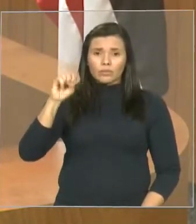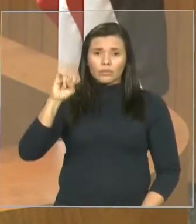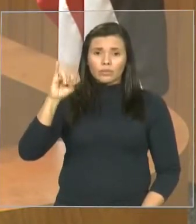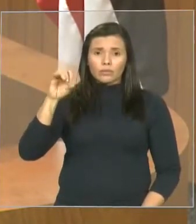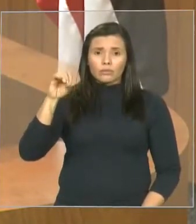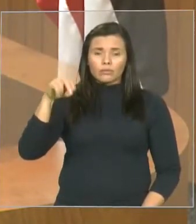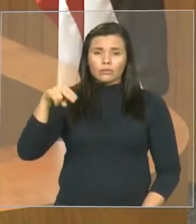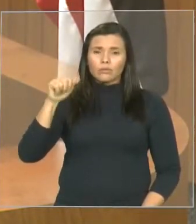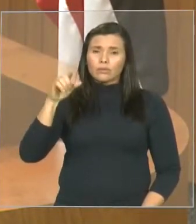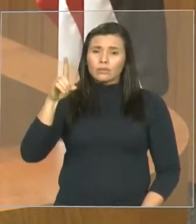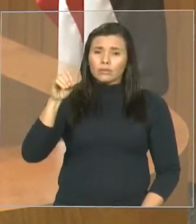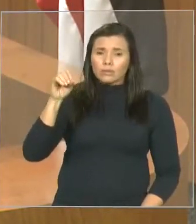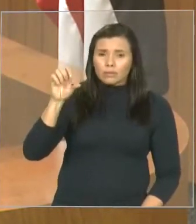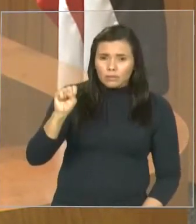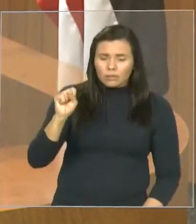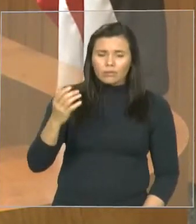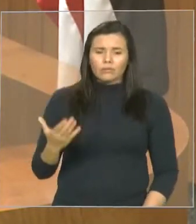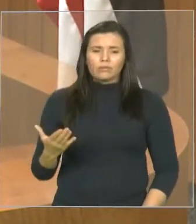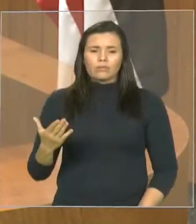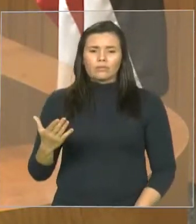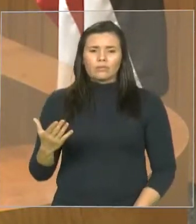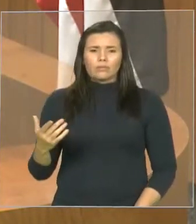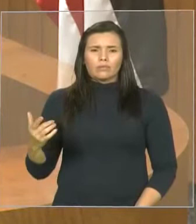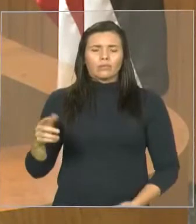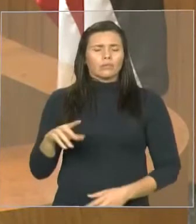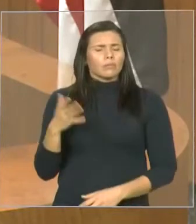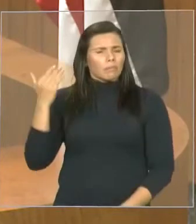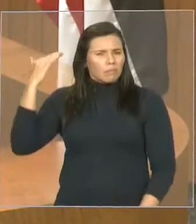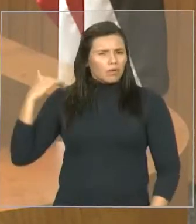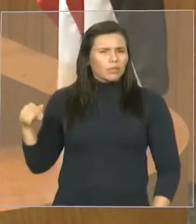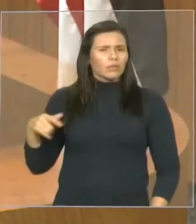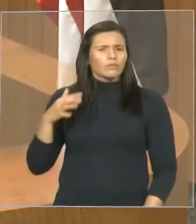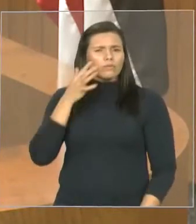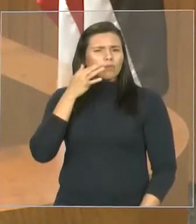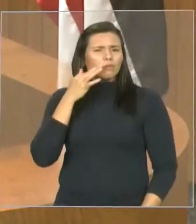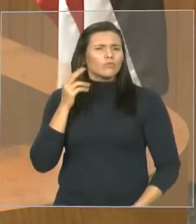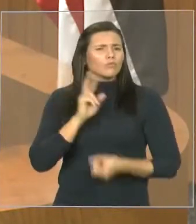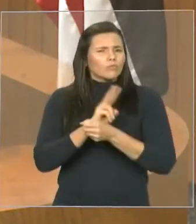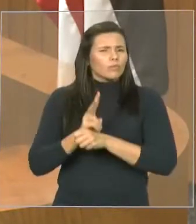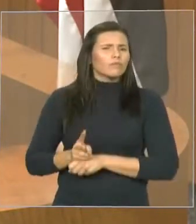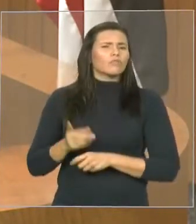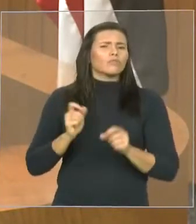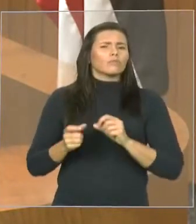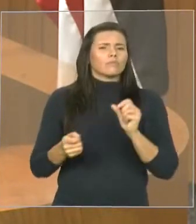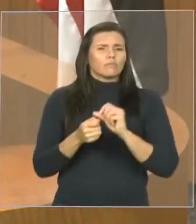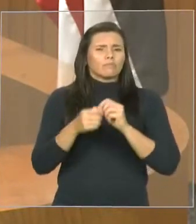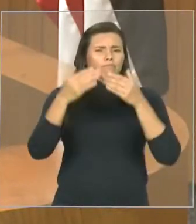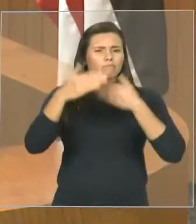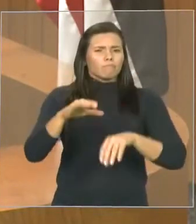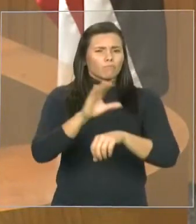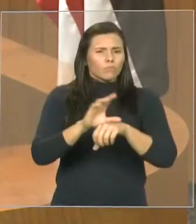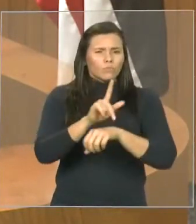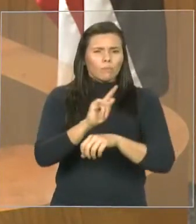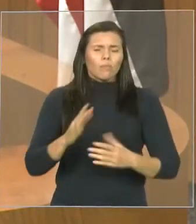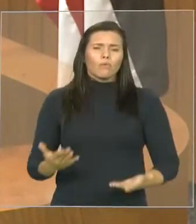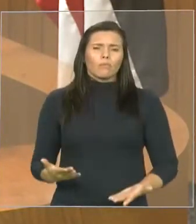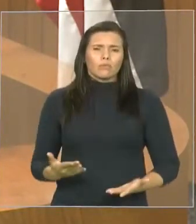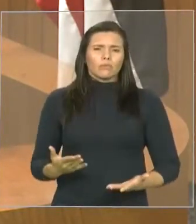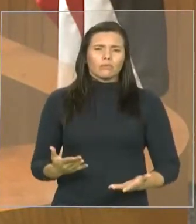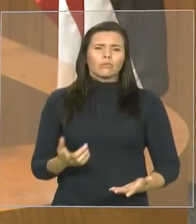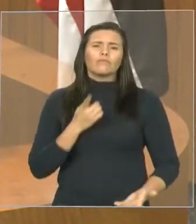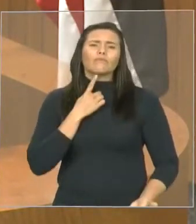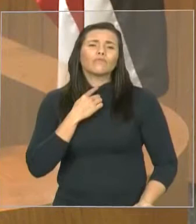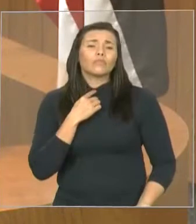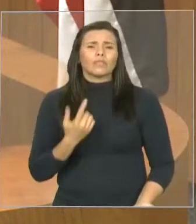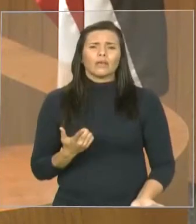da campanha a realização de concurso público? Para onde foi a memória dele? Para onde foi a vontade que ele tinha de realizar concurso